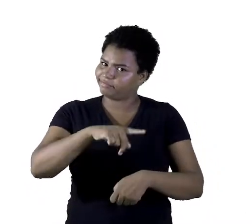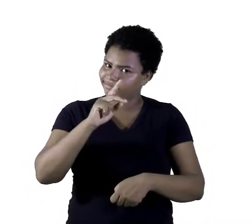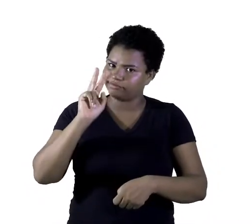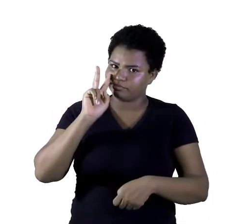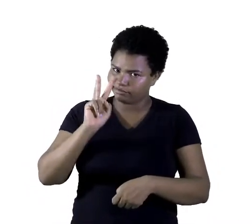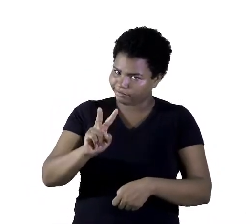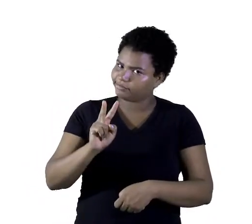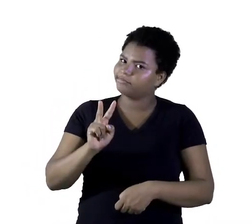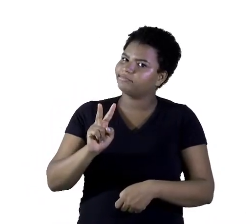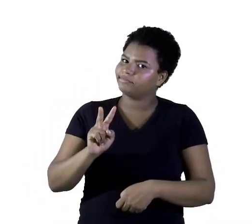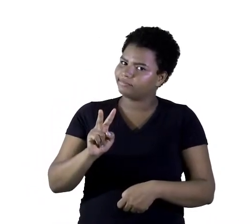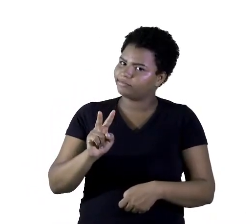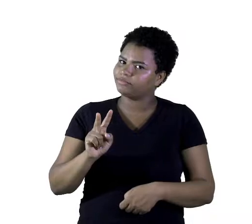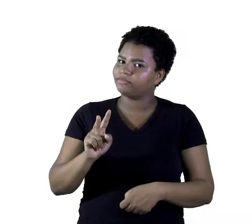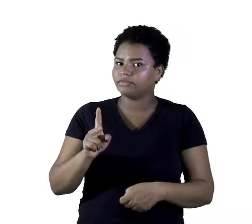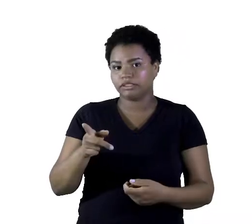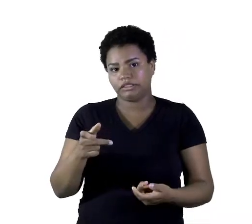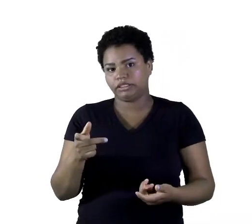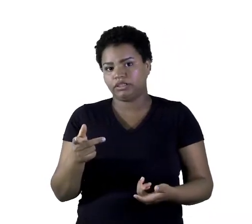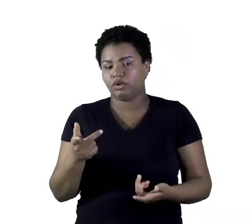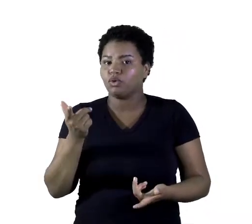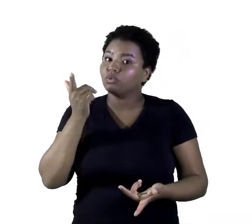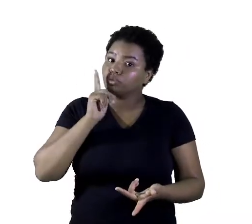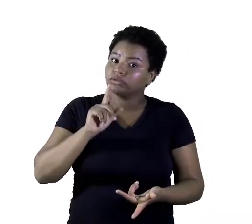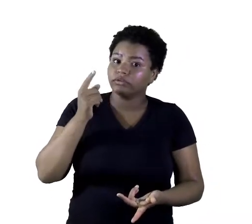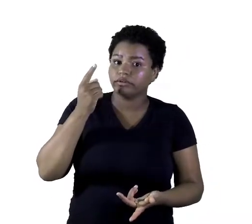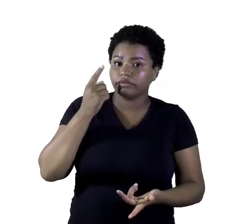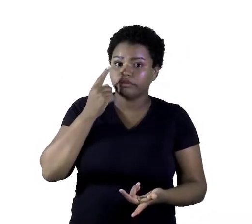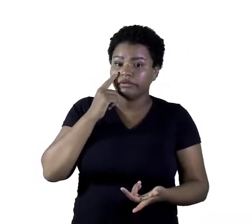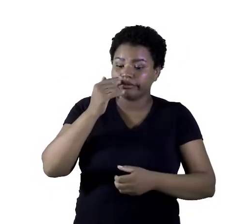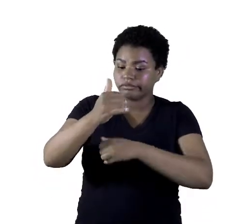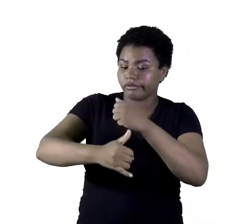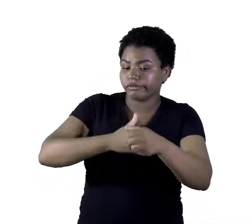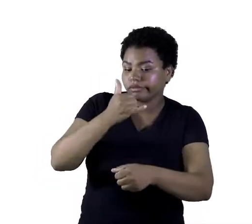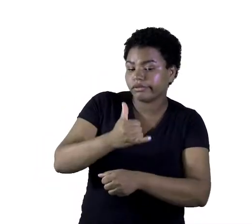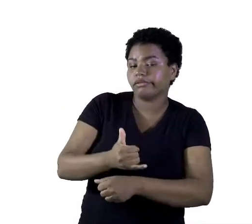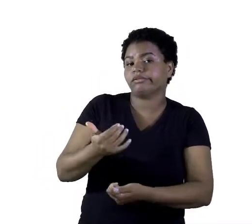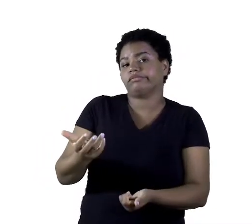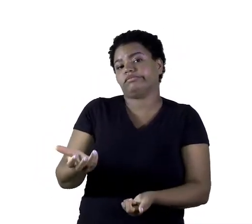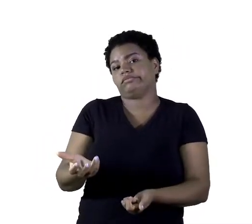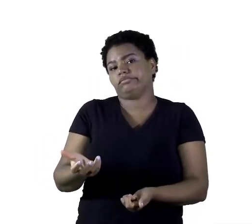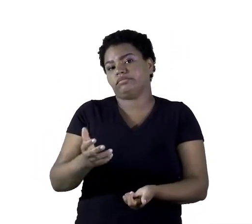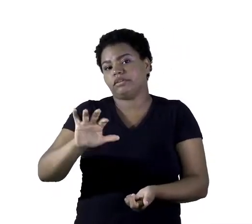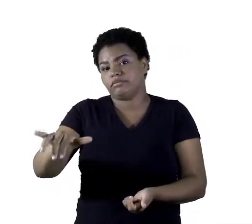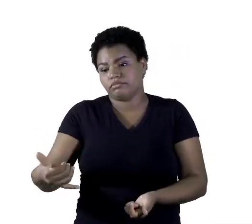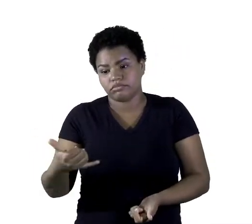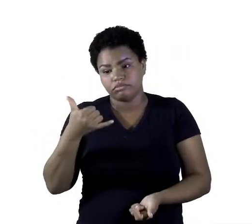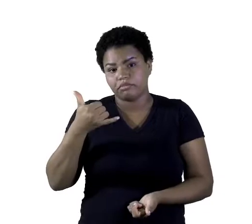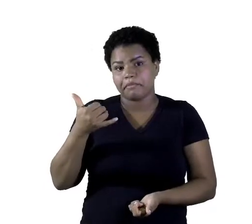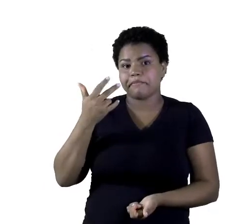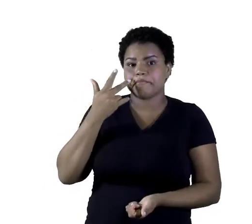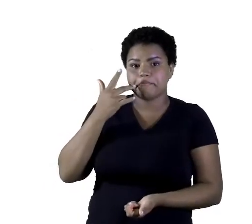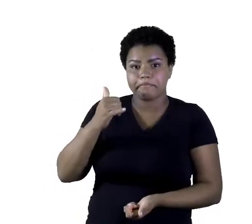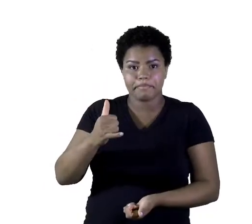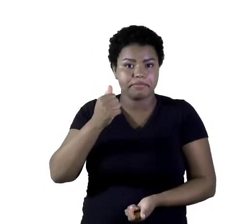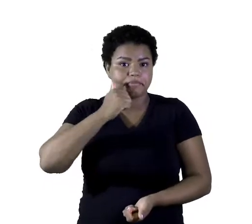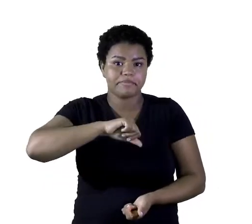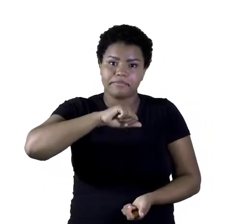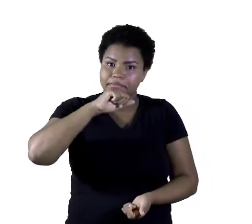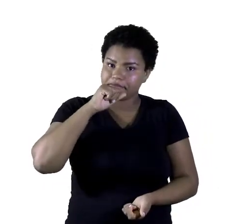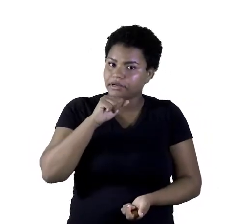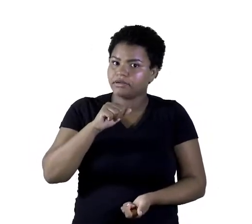quais personagens fazem parte da obra na peça que você assistiu no